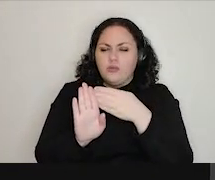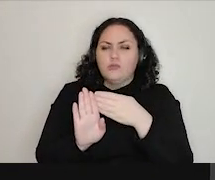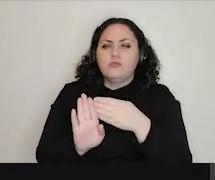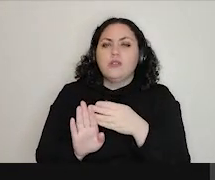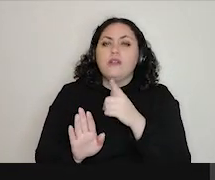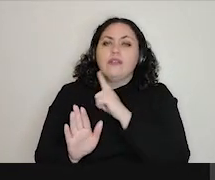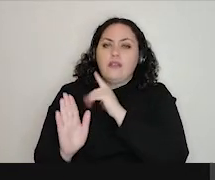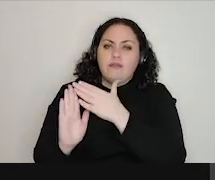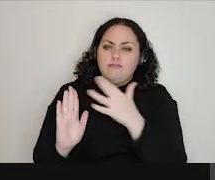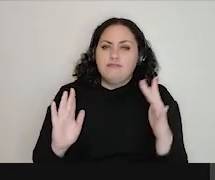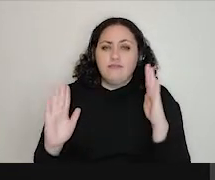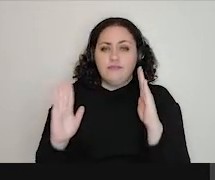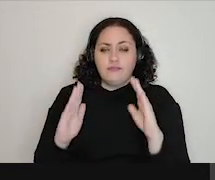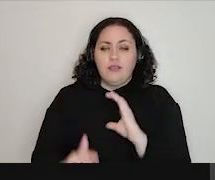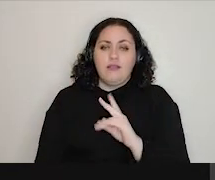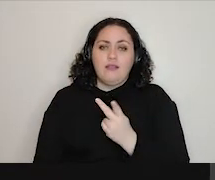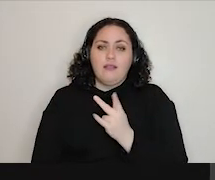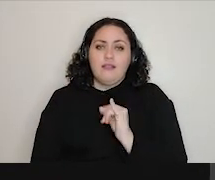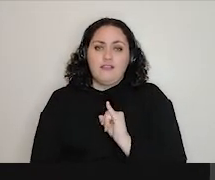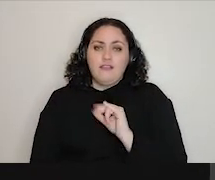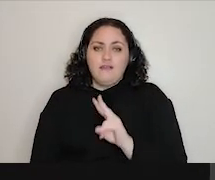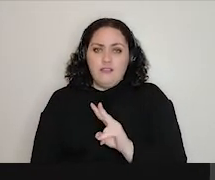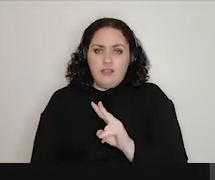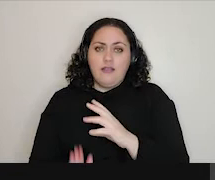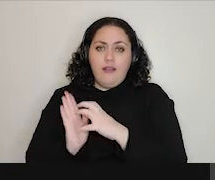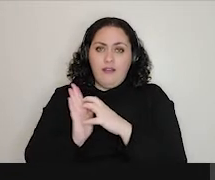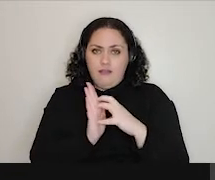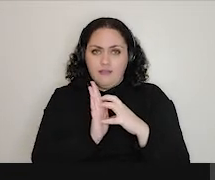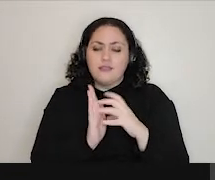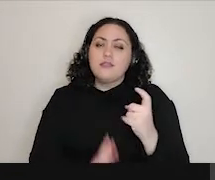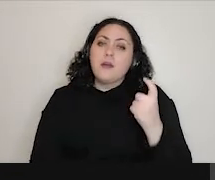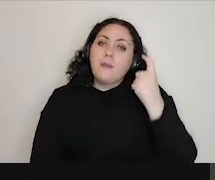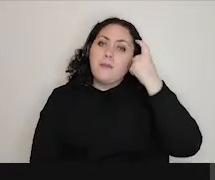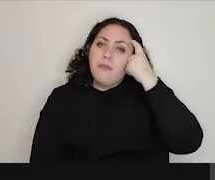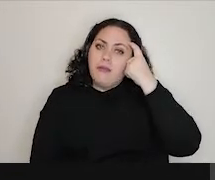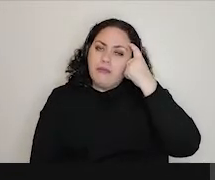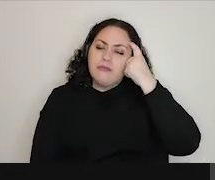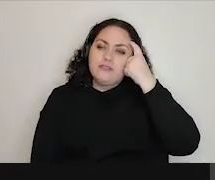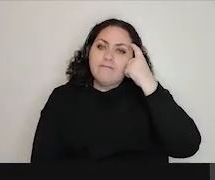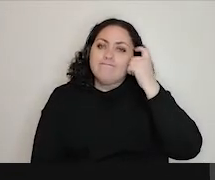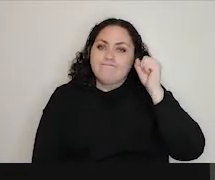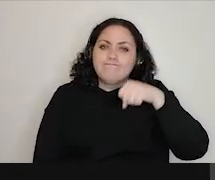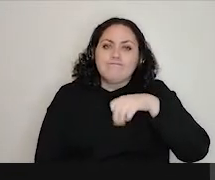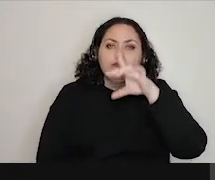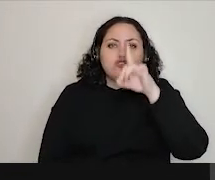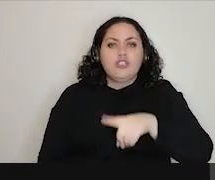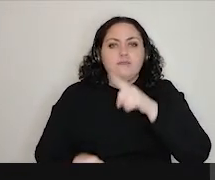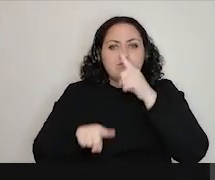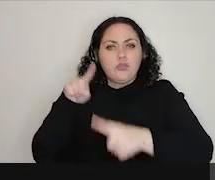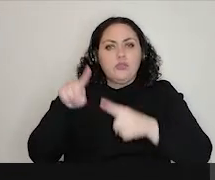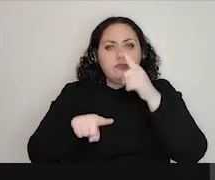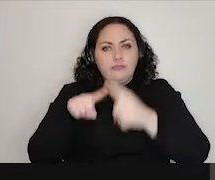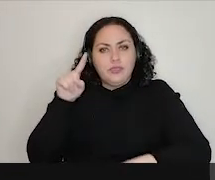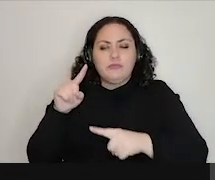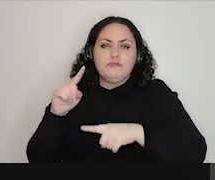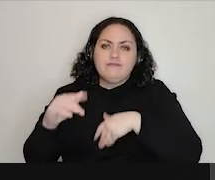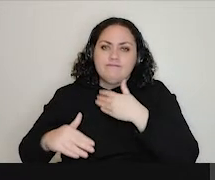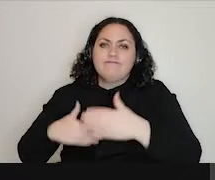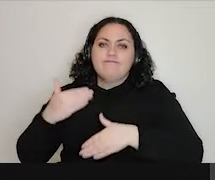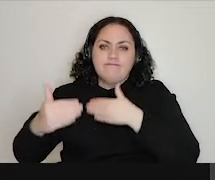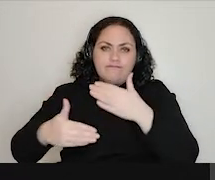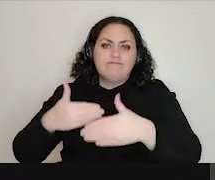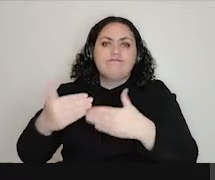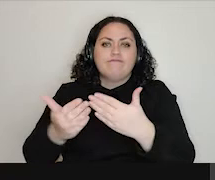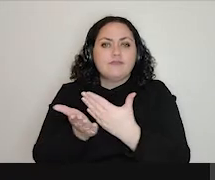uma forma bem pontual, né, o cenário do HIV/AIDS para a gente pensar na violação de direitos